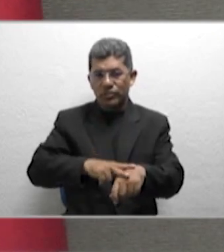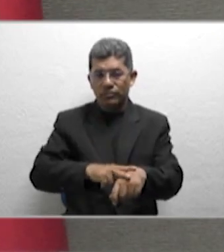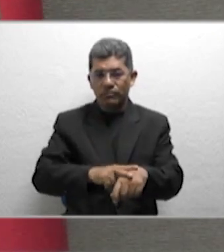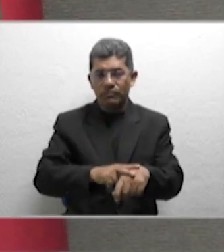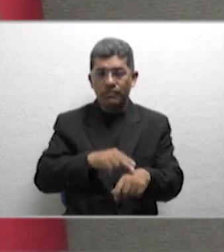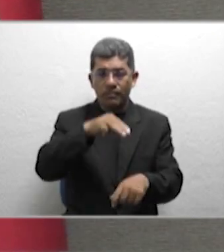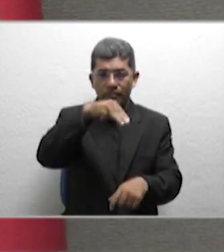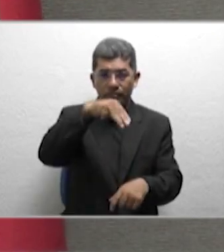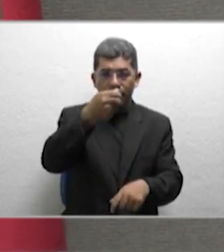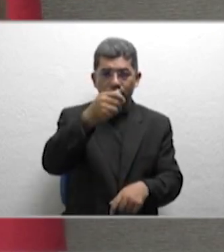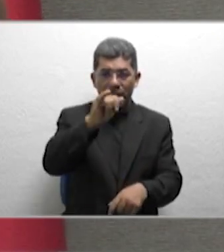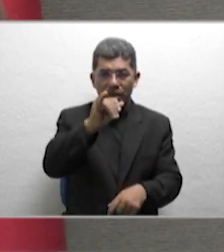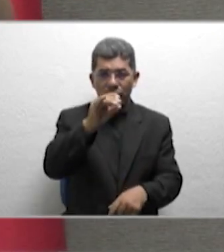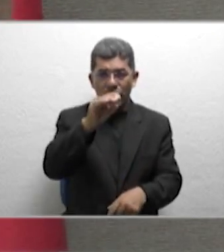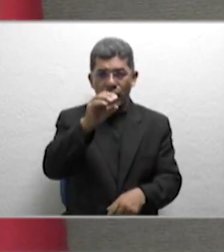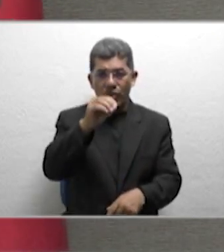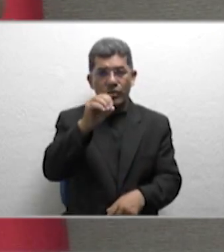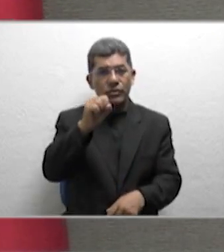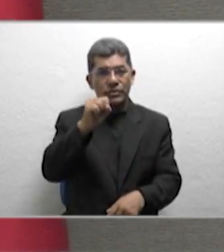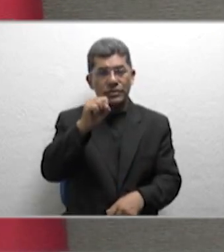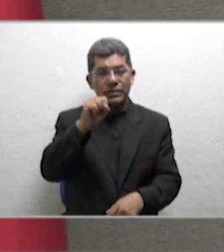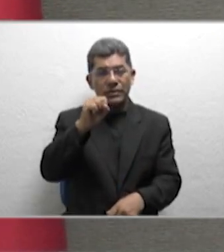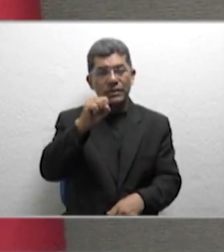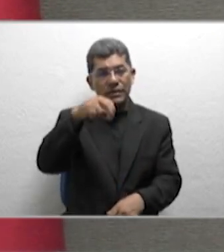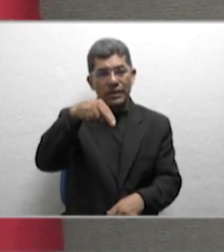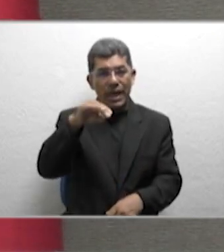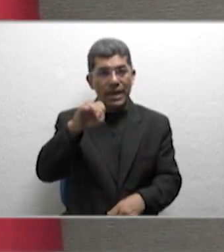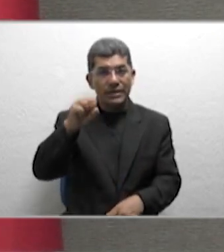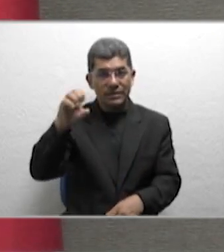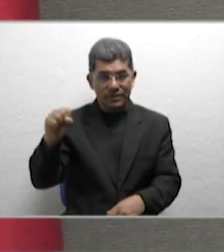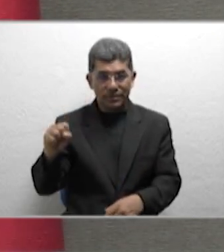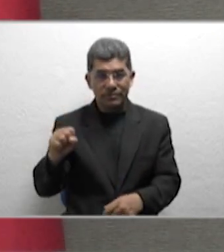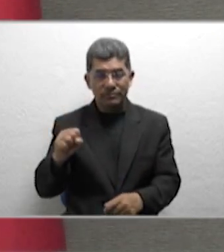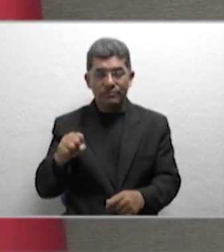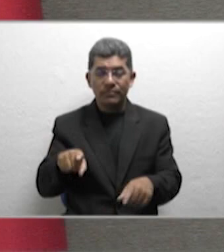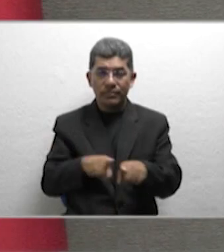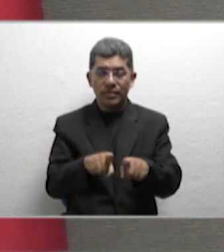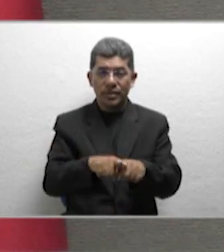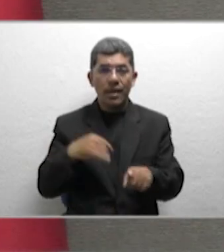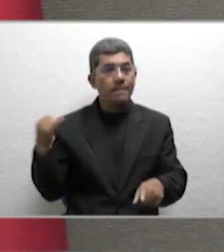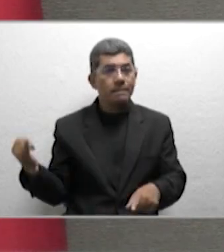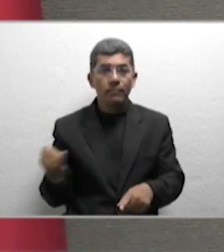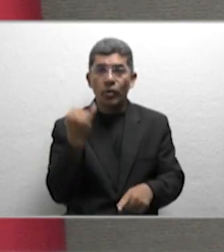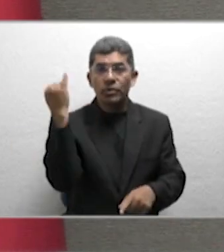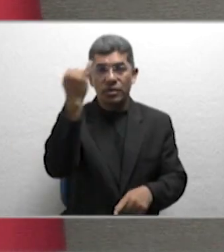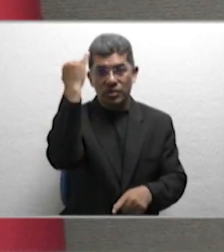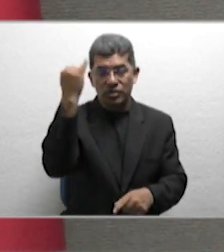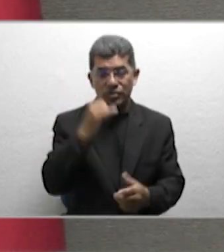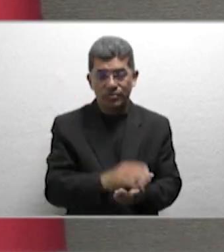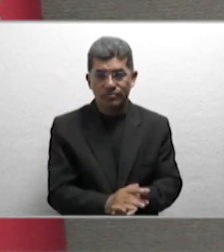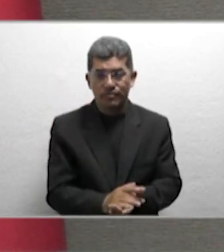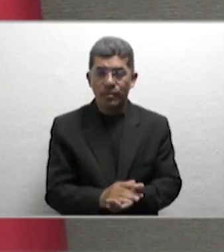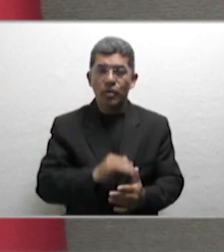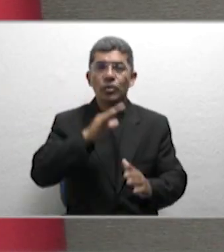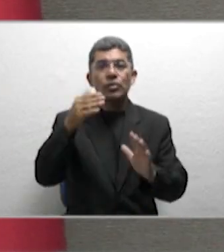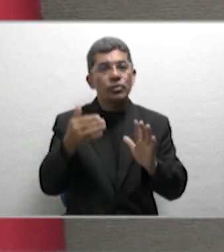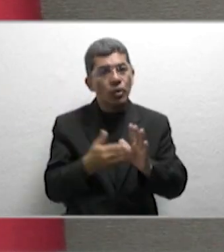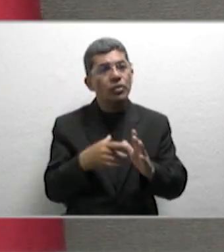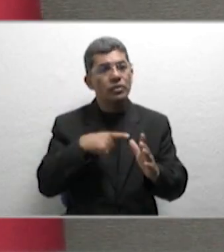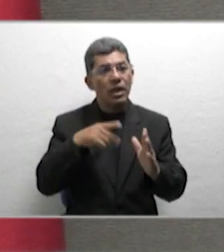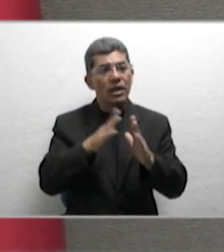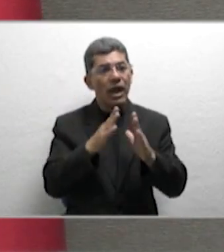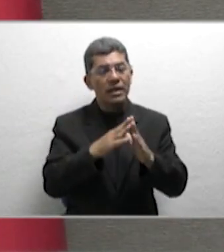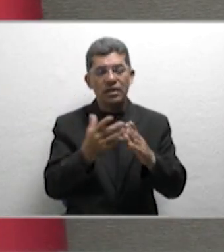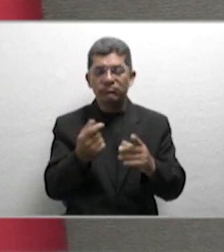aqueles potes de que a condicionam alimentos Eles são muito importantes e todo mundo tem em casa